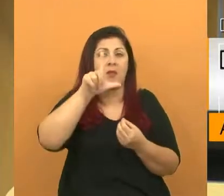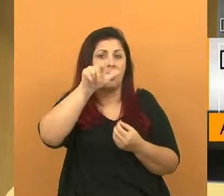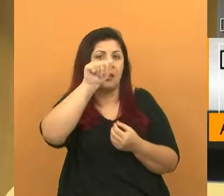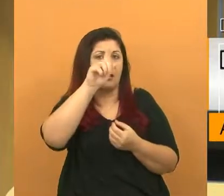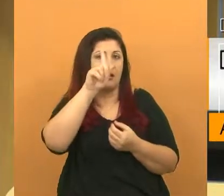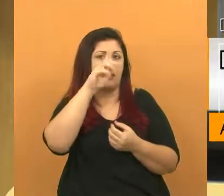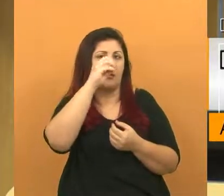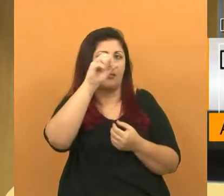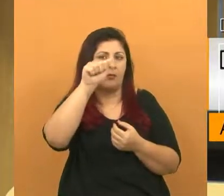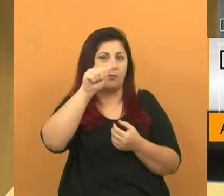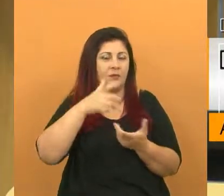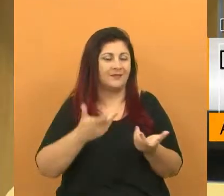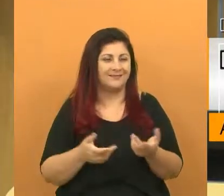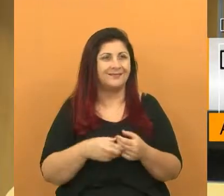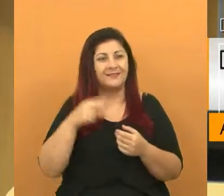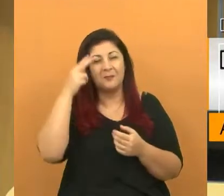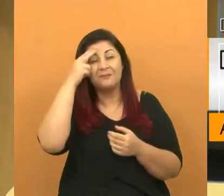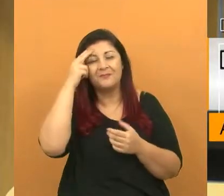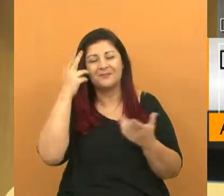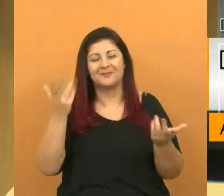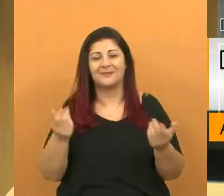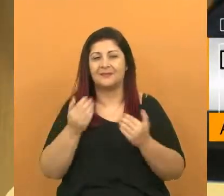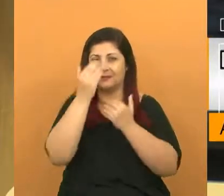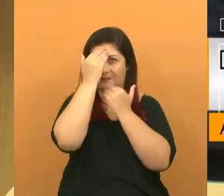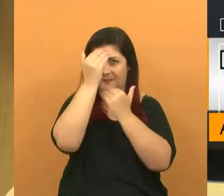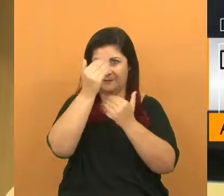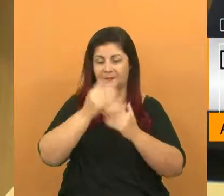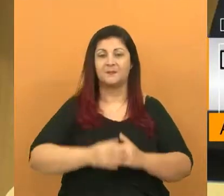em memória obrigado